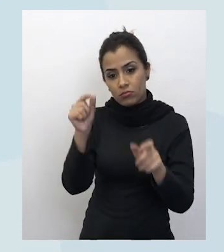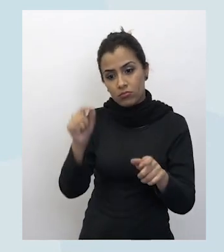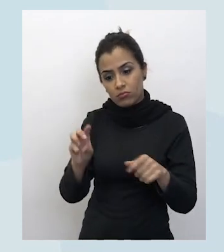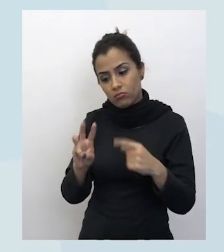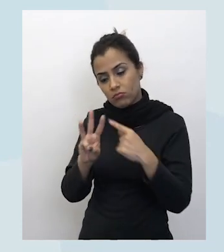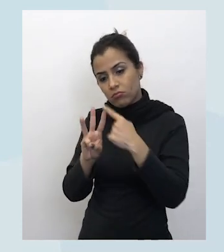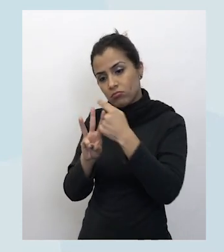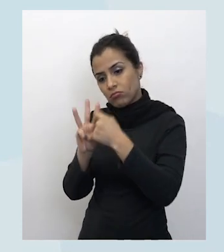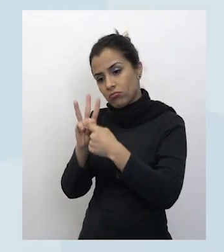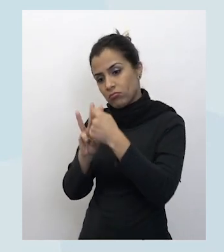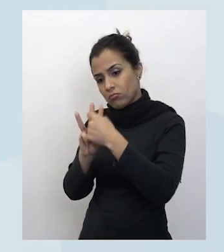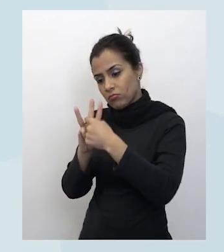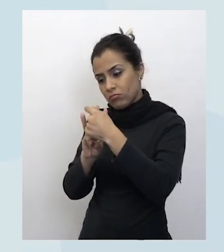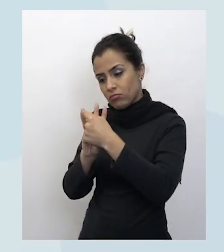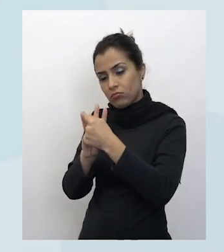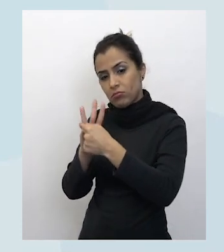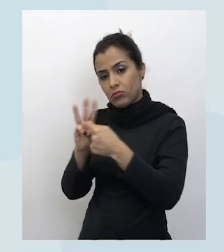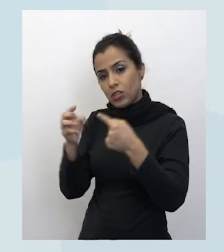né? Ou seja,